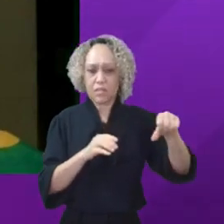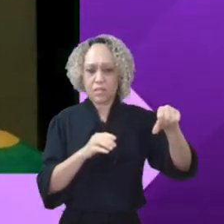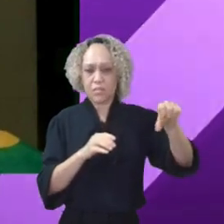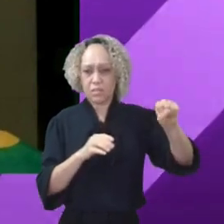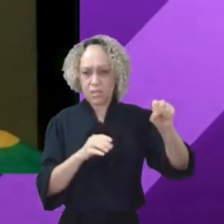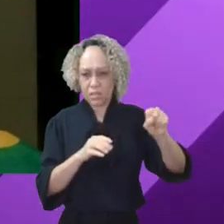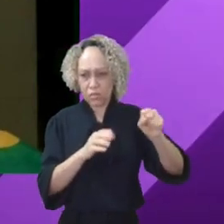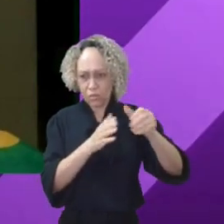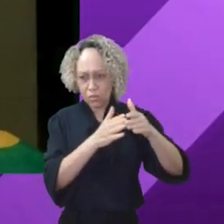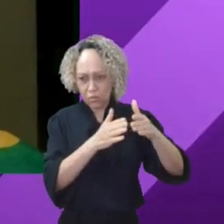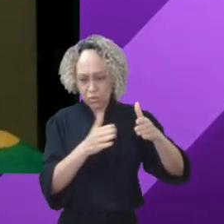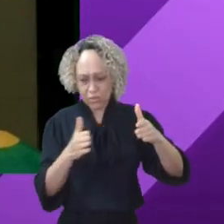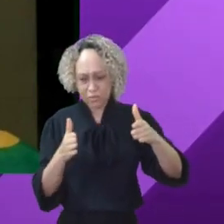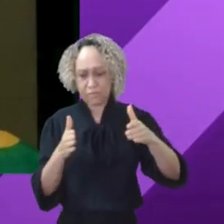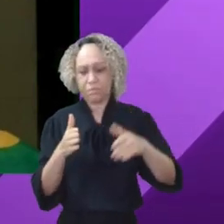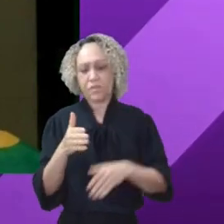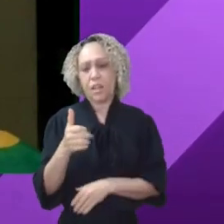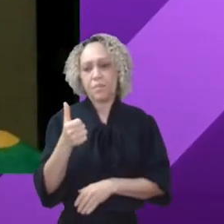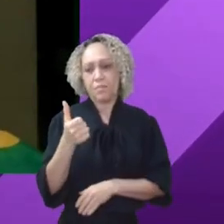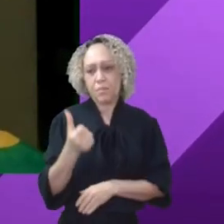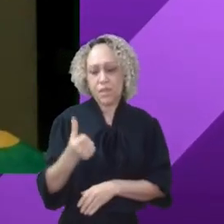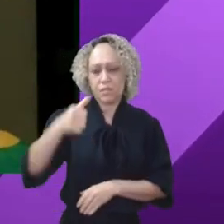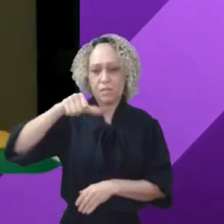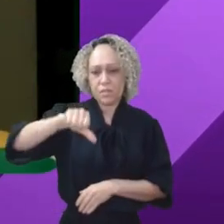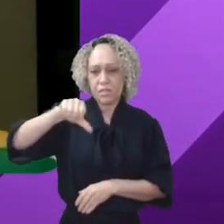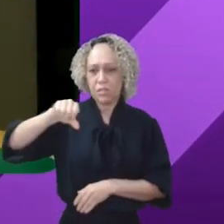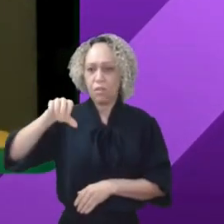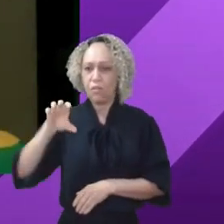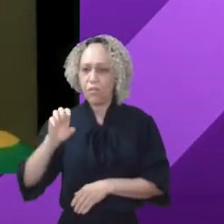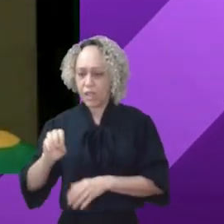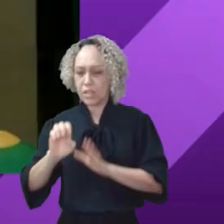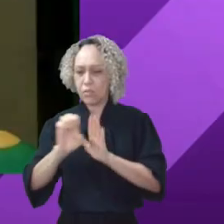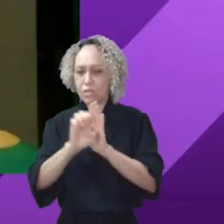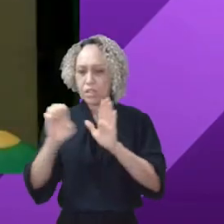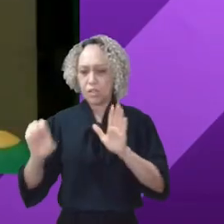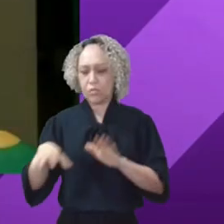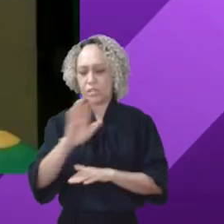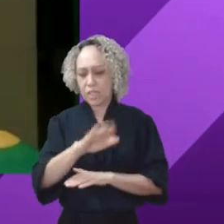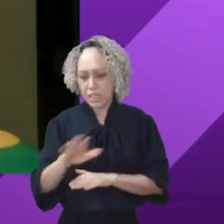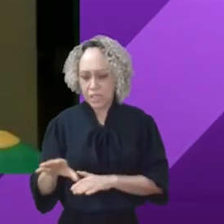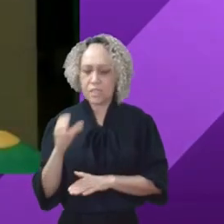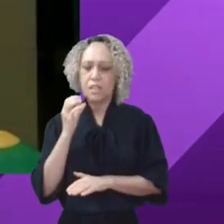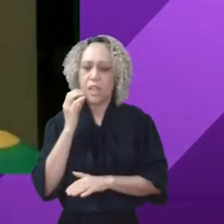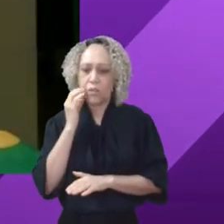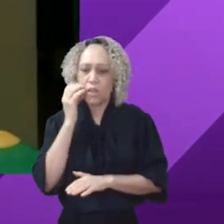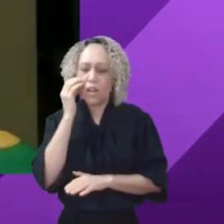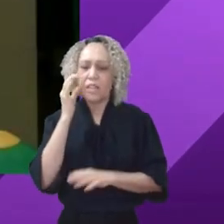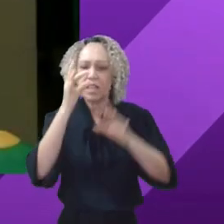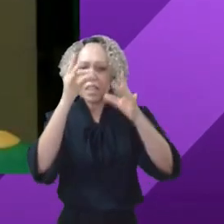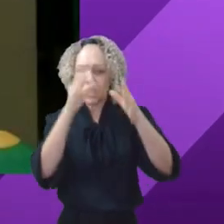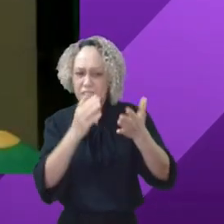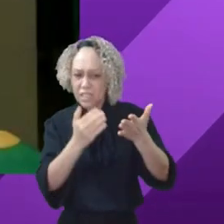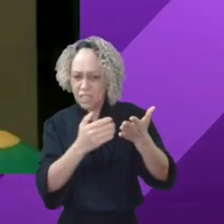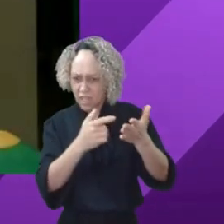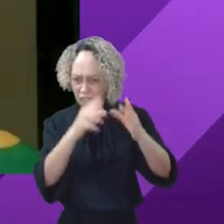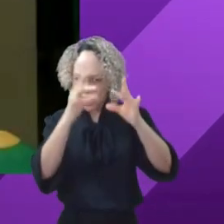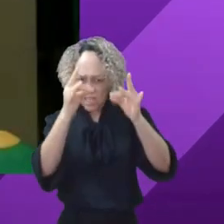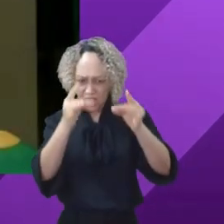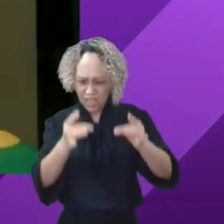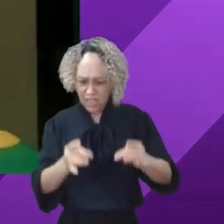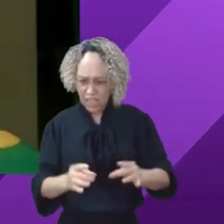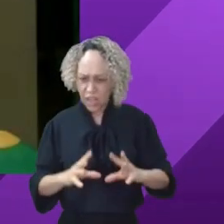em 1990 e que estabelece de modo muito detalhado, não é, todo o perfil das crianças